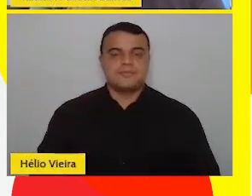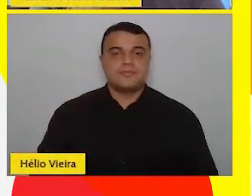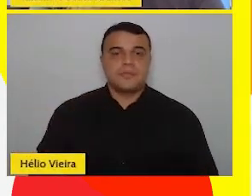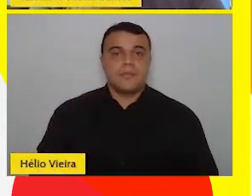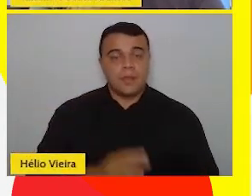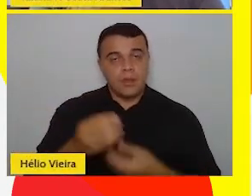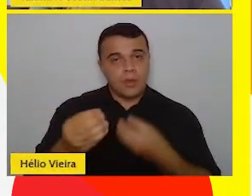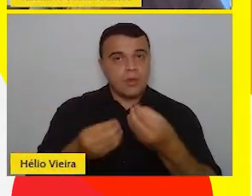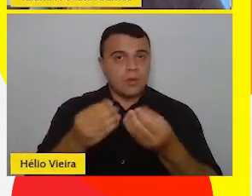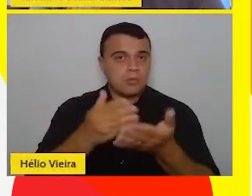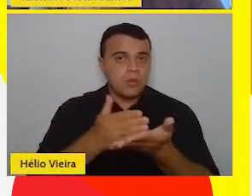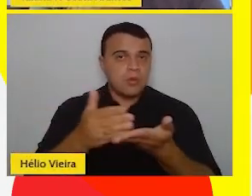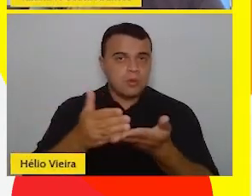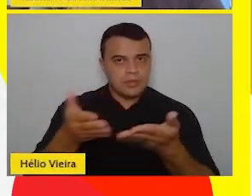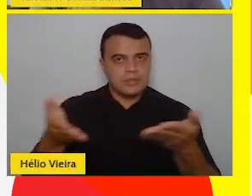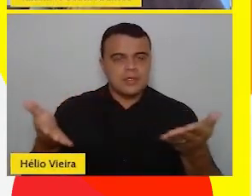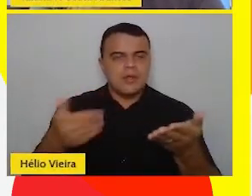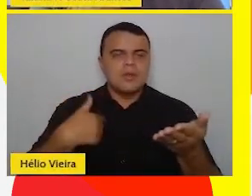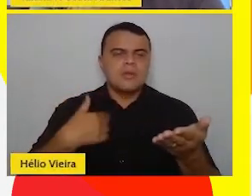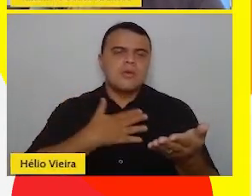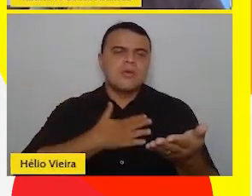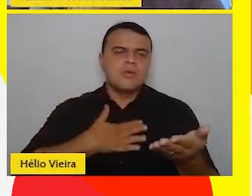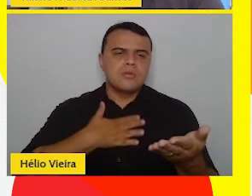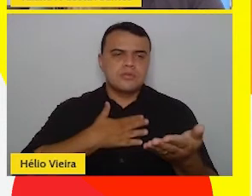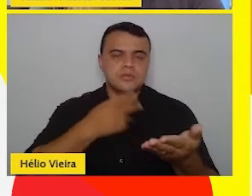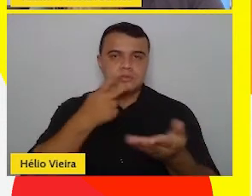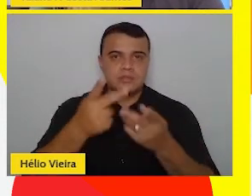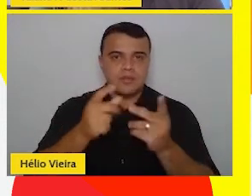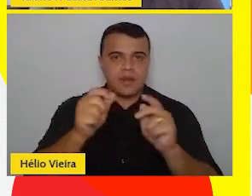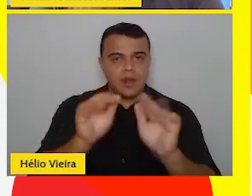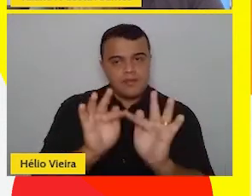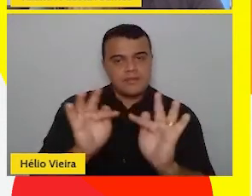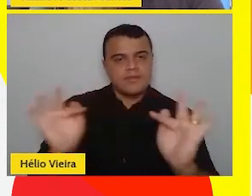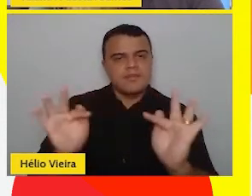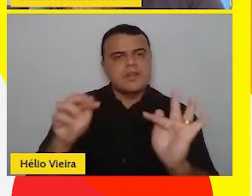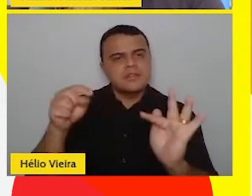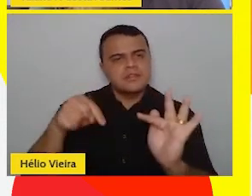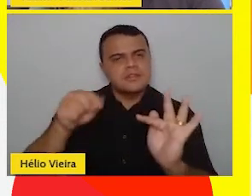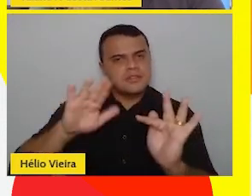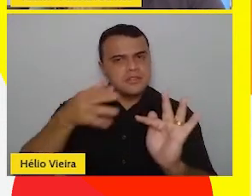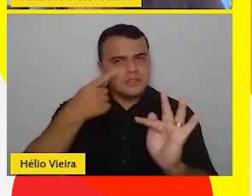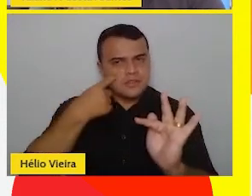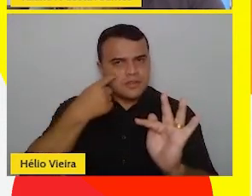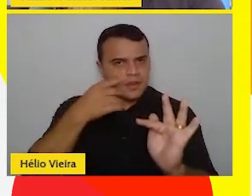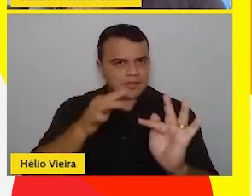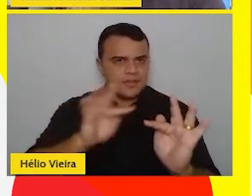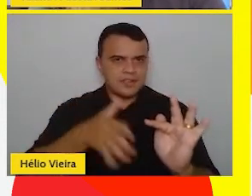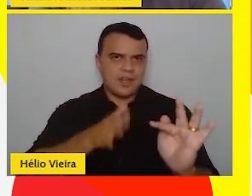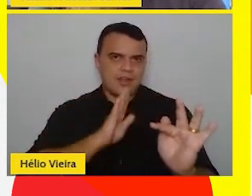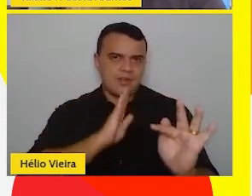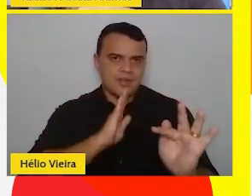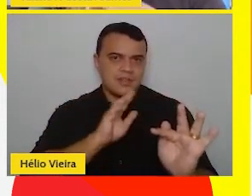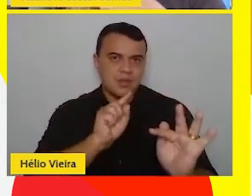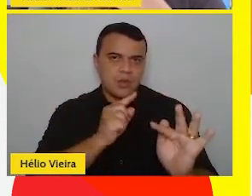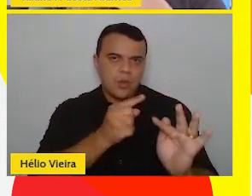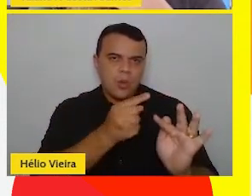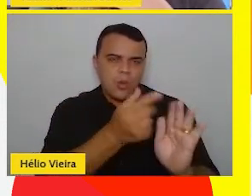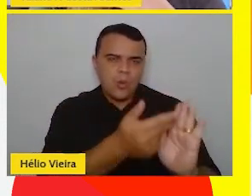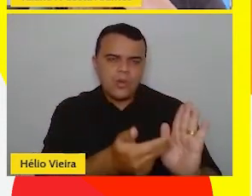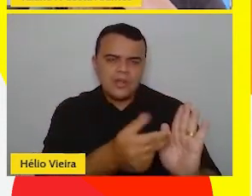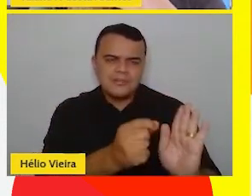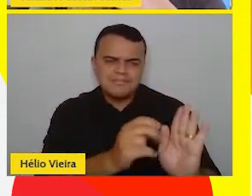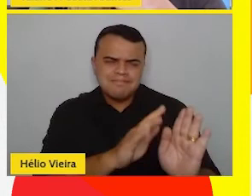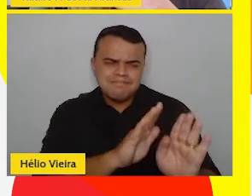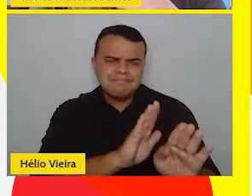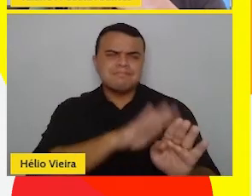Bom, para começar, eu gosto muito de trazer uma frase, e essa daqui, você já ouviu falar nessa frase? Uma imagem vale